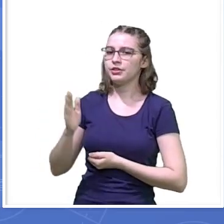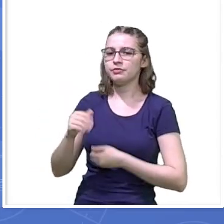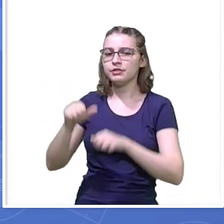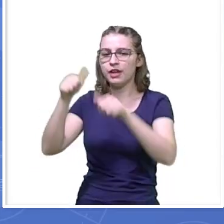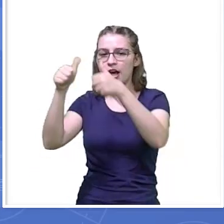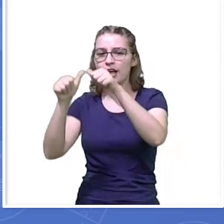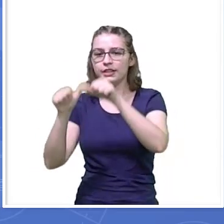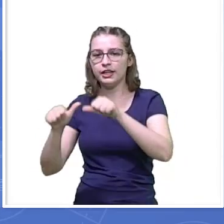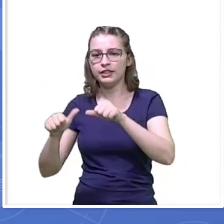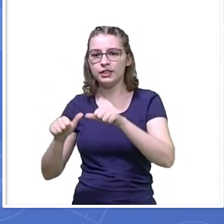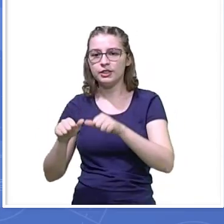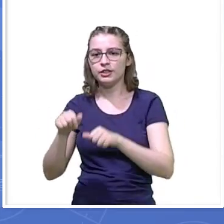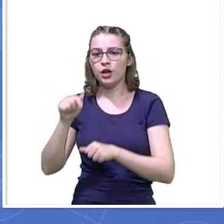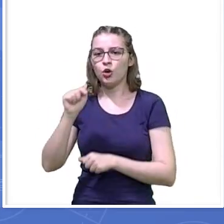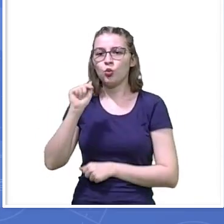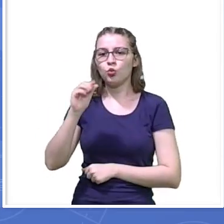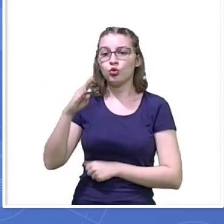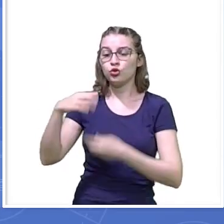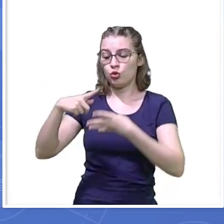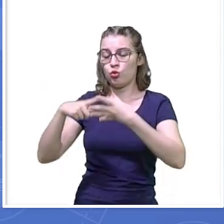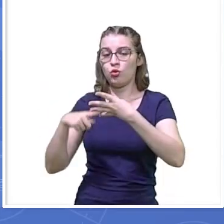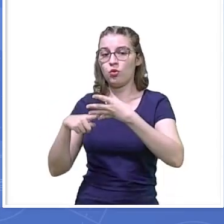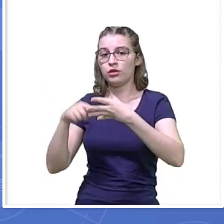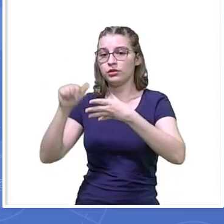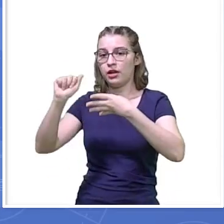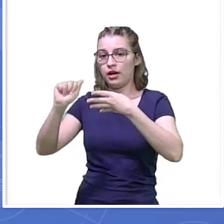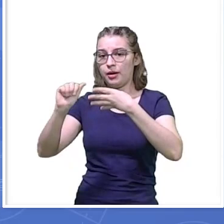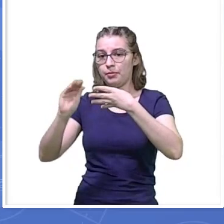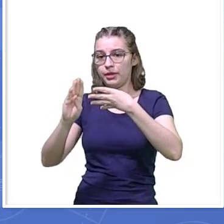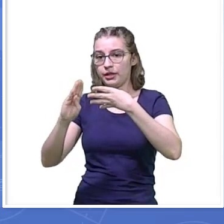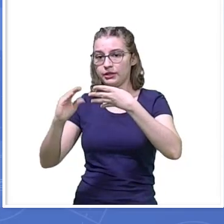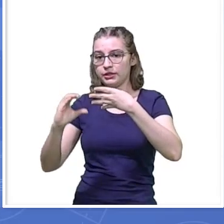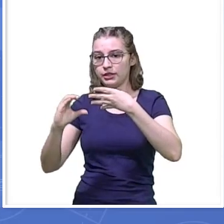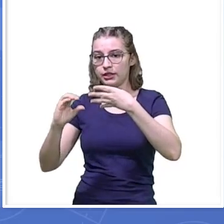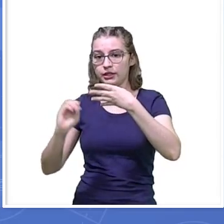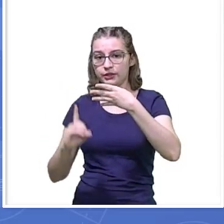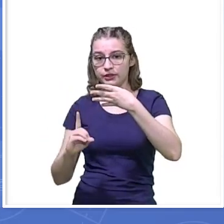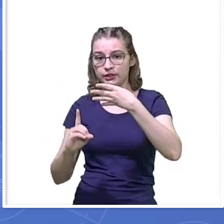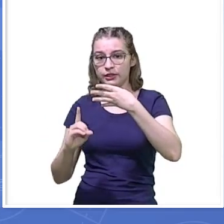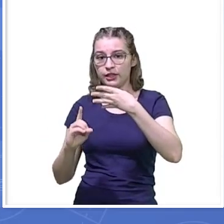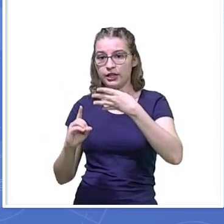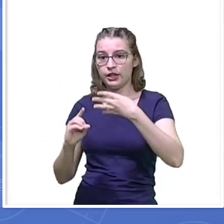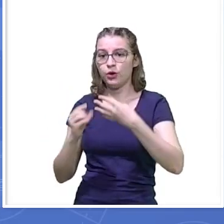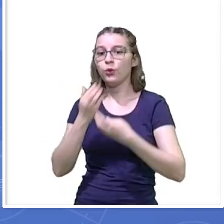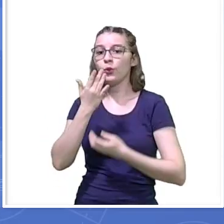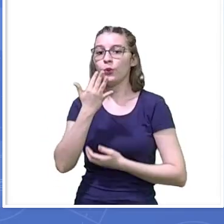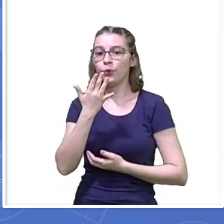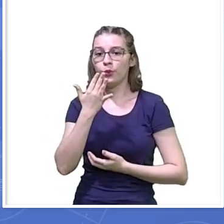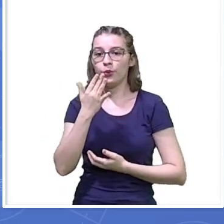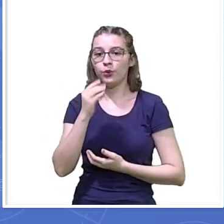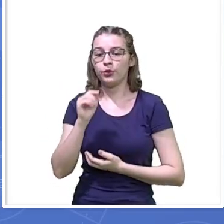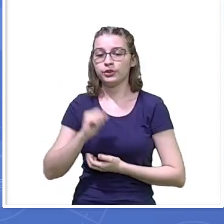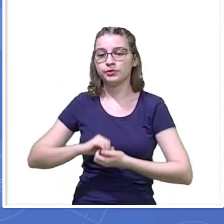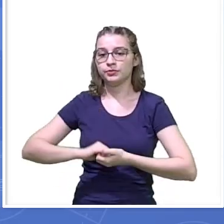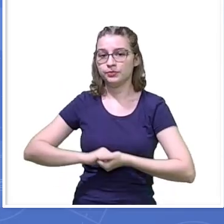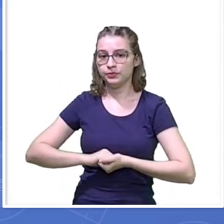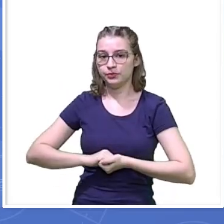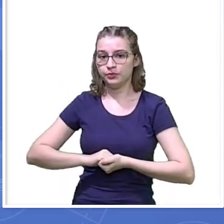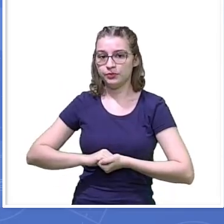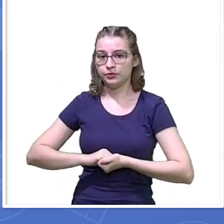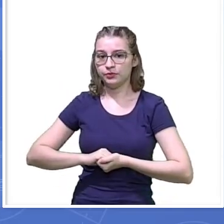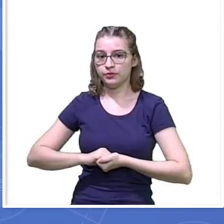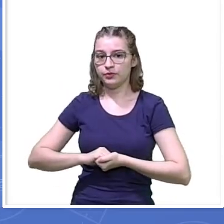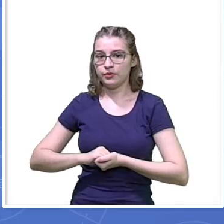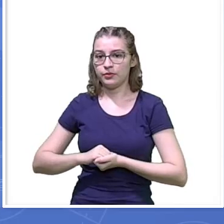Ó. O ponto A é esse aí que está aparecendo aí, estou circulando na tela para vocês. Né? A gente também vai ter o ponto